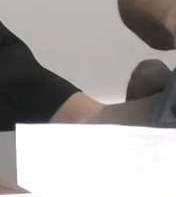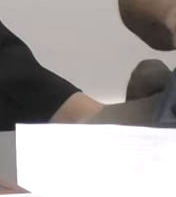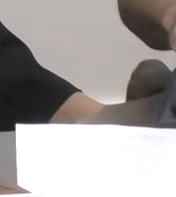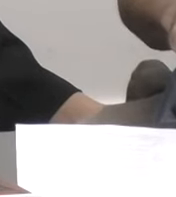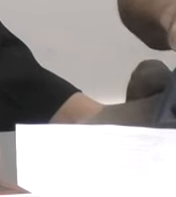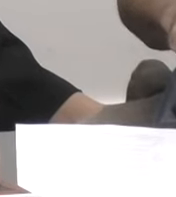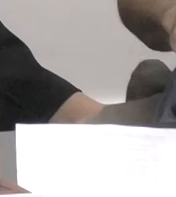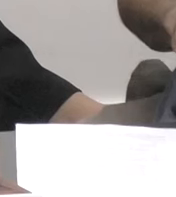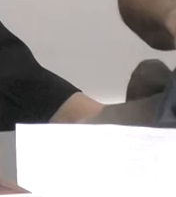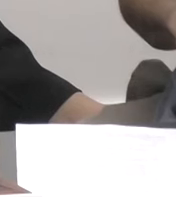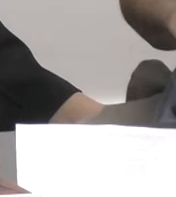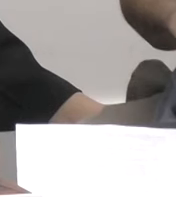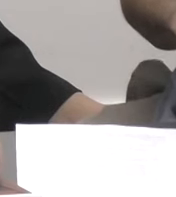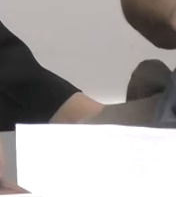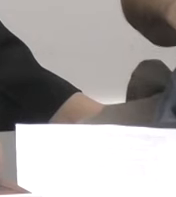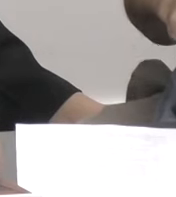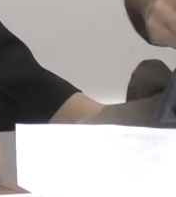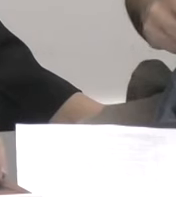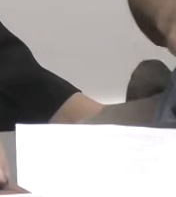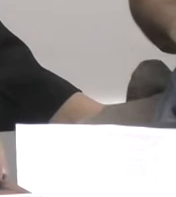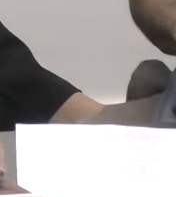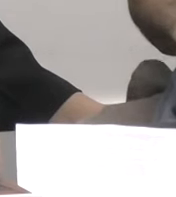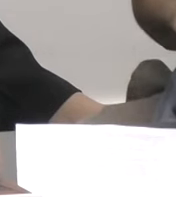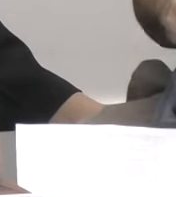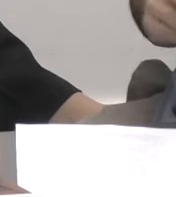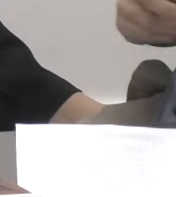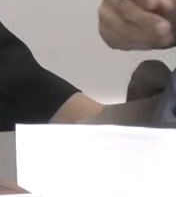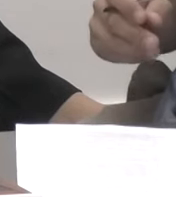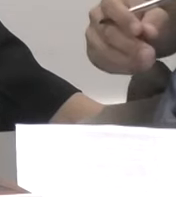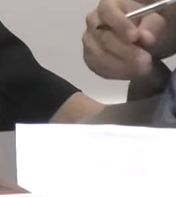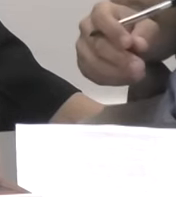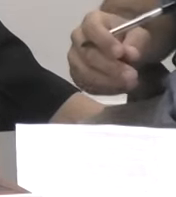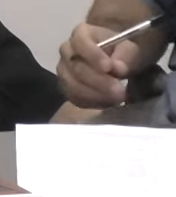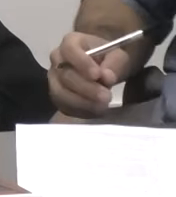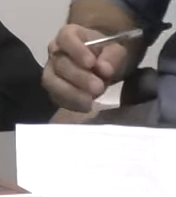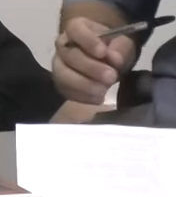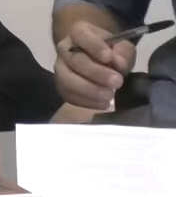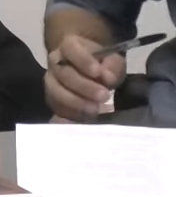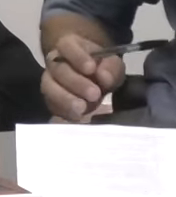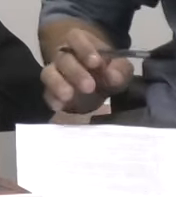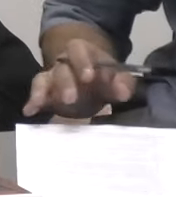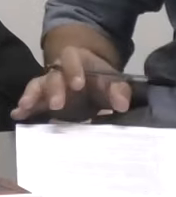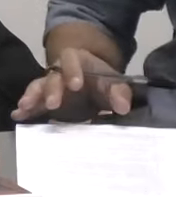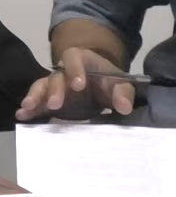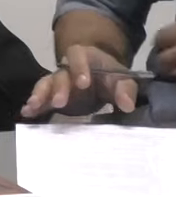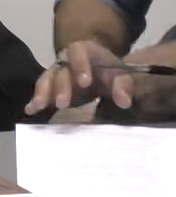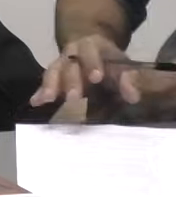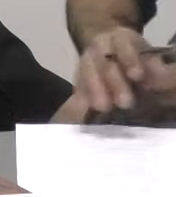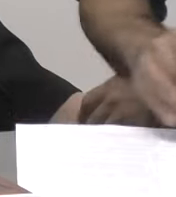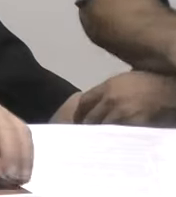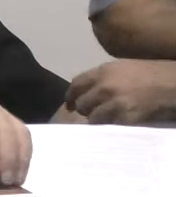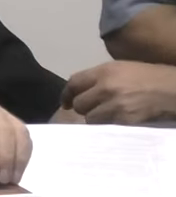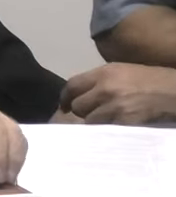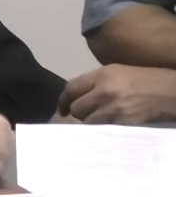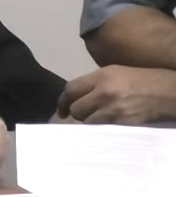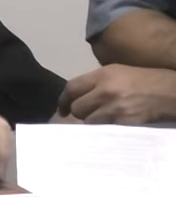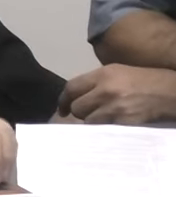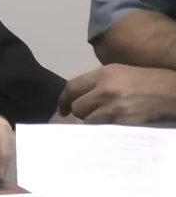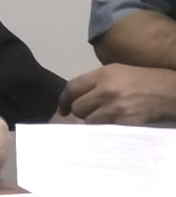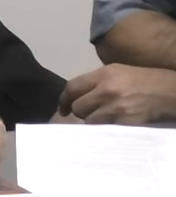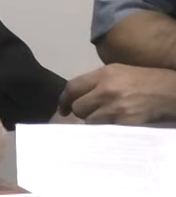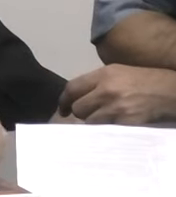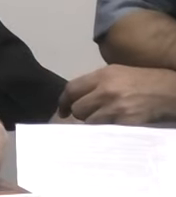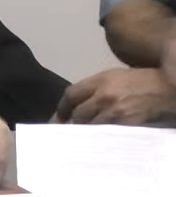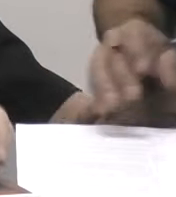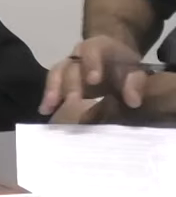projeto nosso que vai entrar amanhã, aquele famoso do Rio Macaé, eu fiz um acordo com o deputado Chico Machado, garantindo muita água limpa